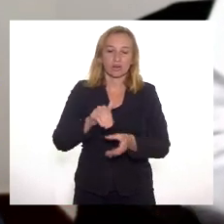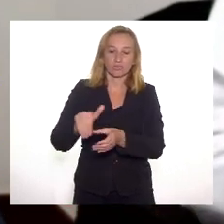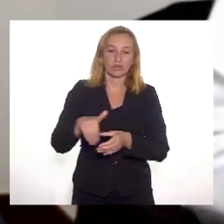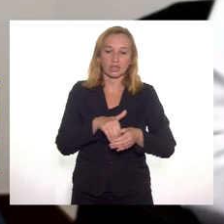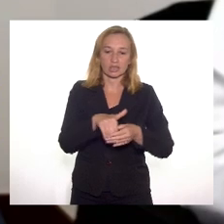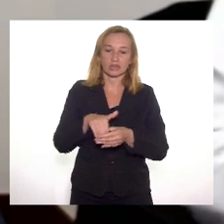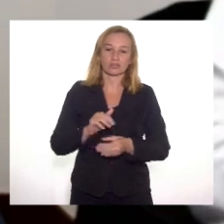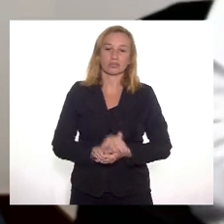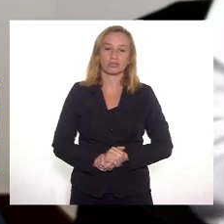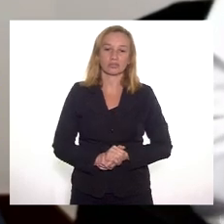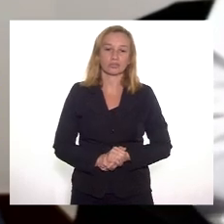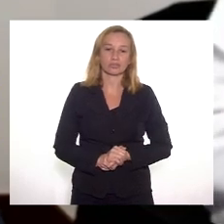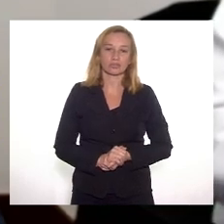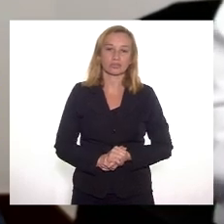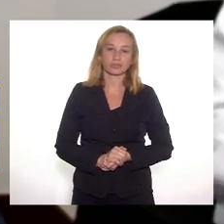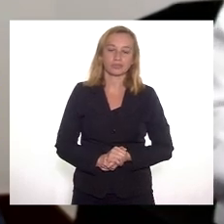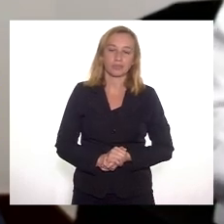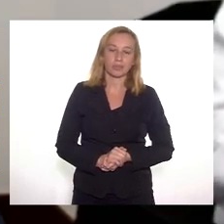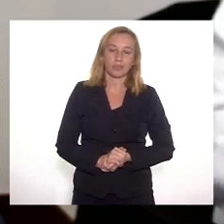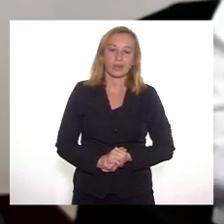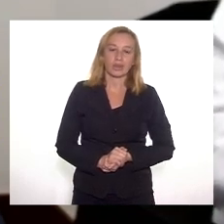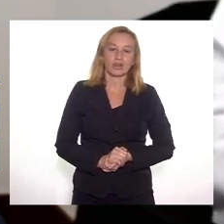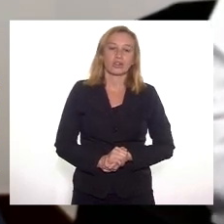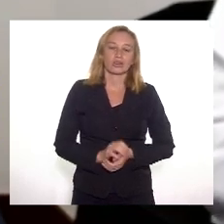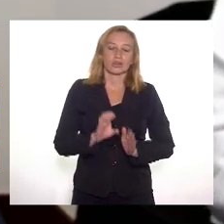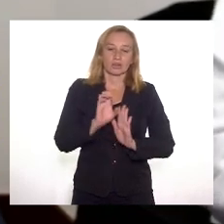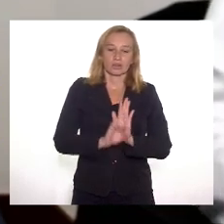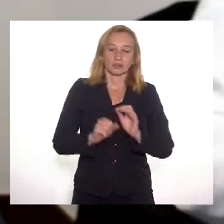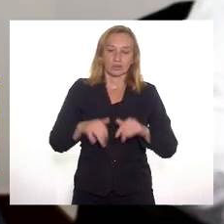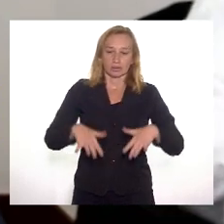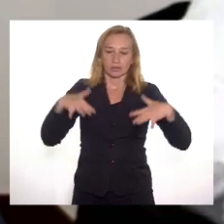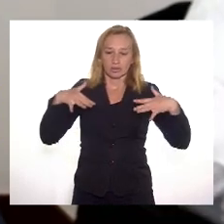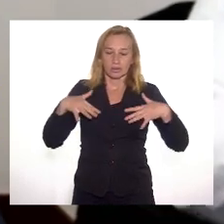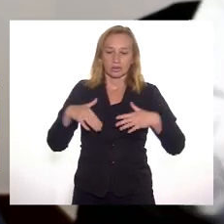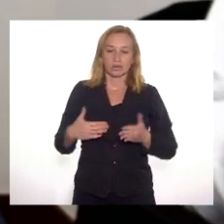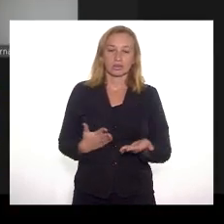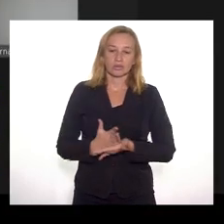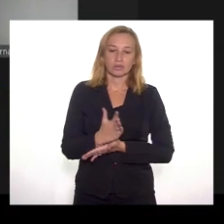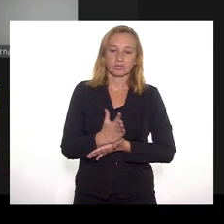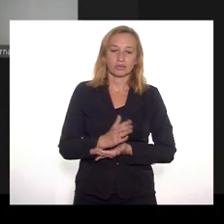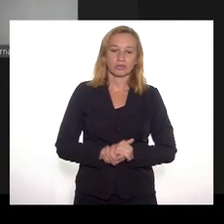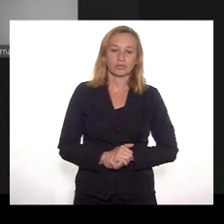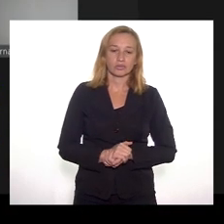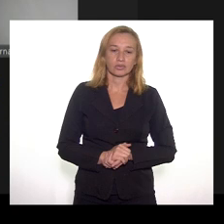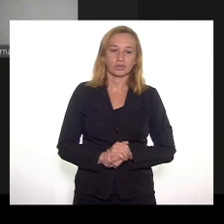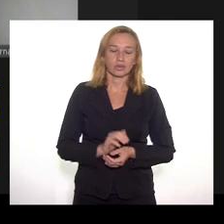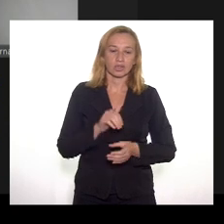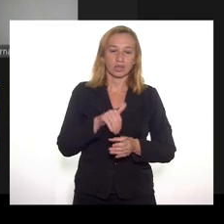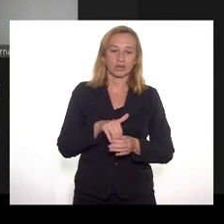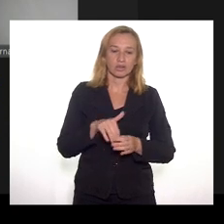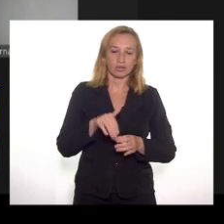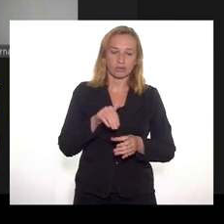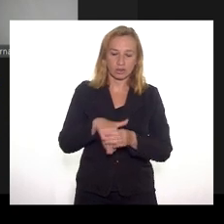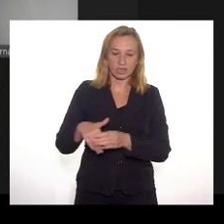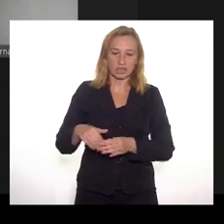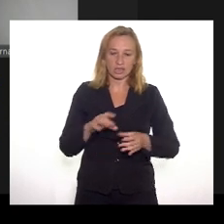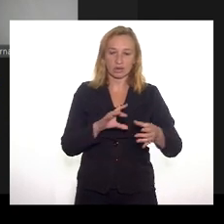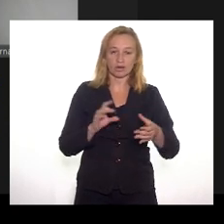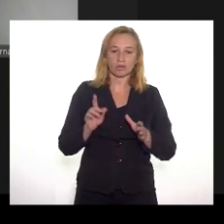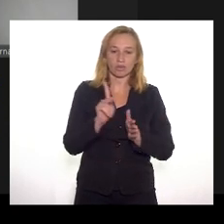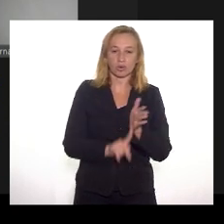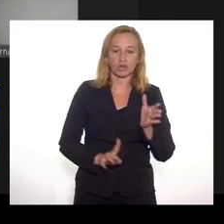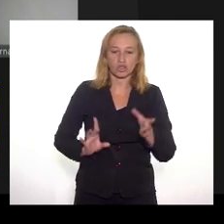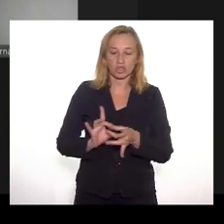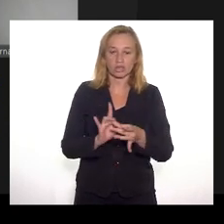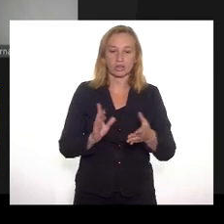votação, a emenda de plenário. Senhores que aprovam a lista como estão, aprovado. Em votação, projeto assim emendado. Senhores que aprovam a lista como